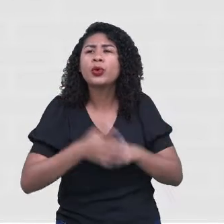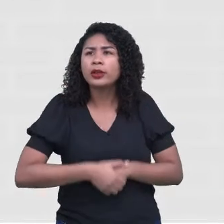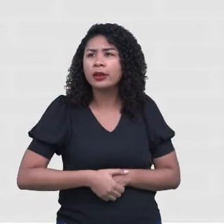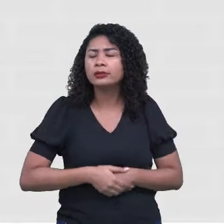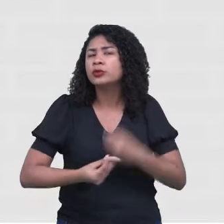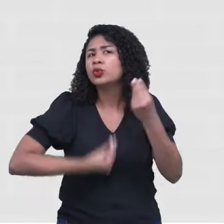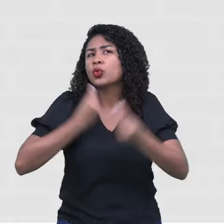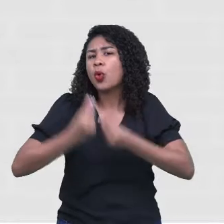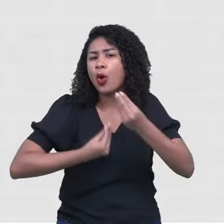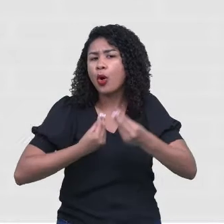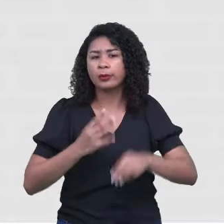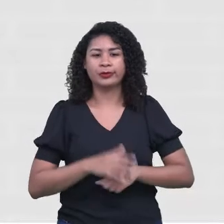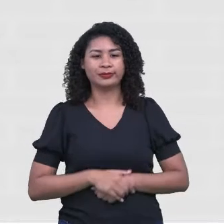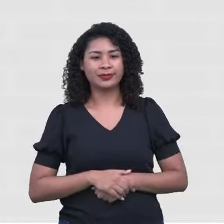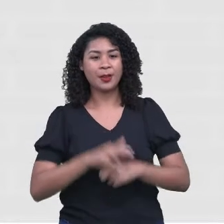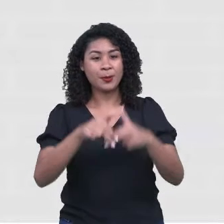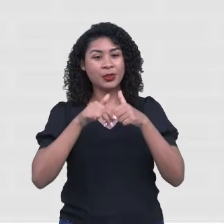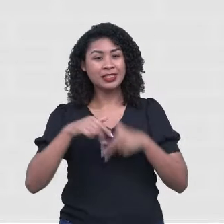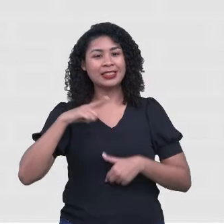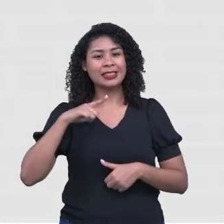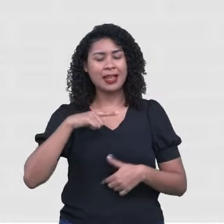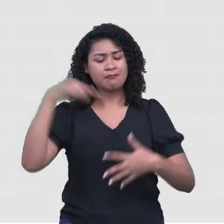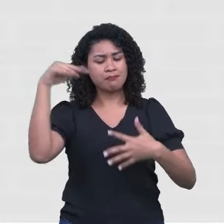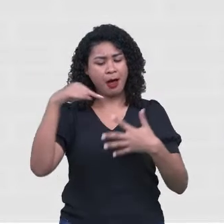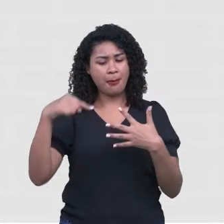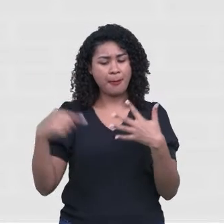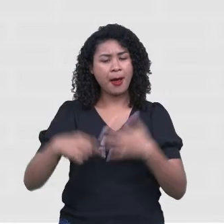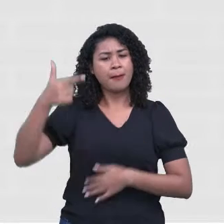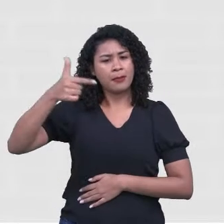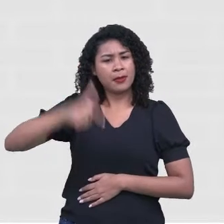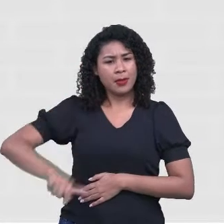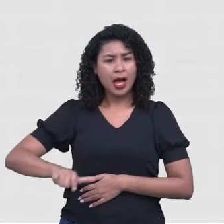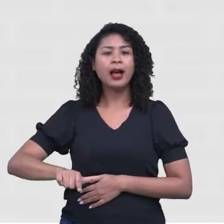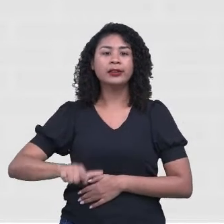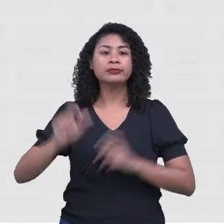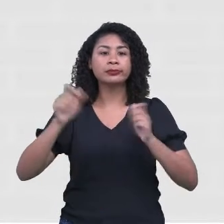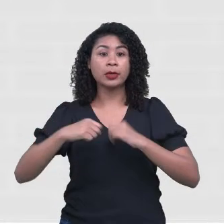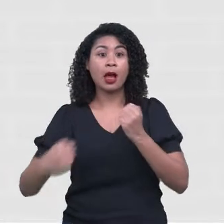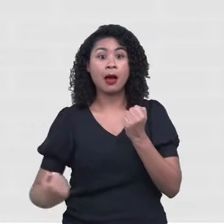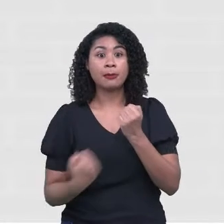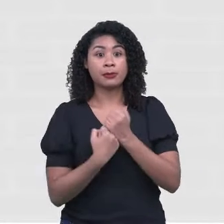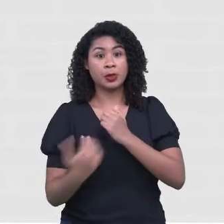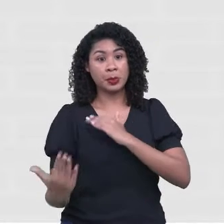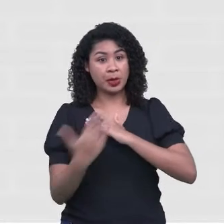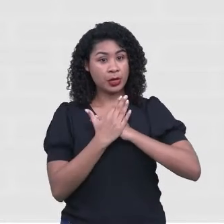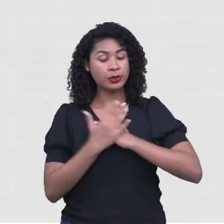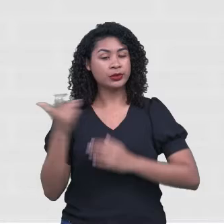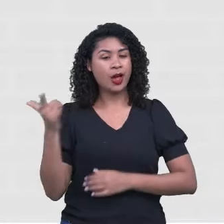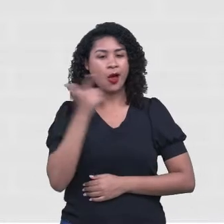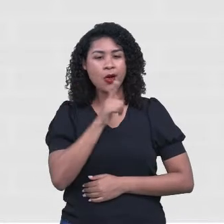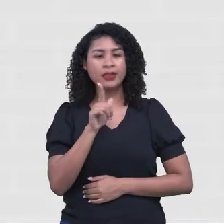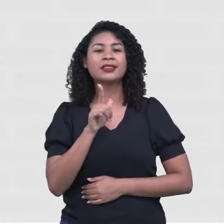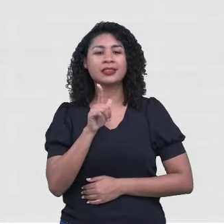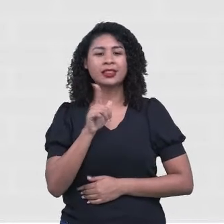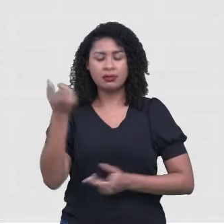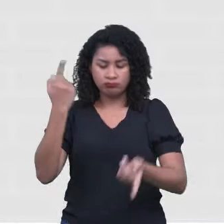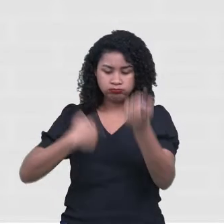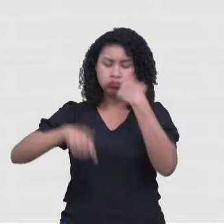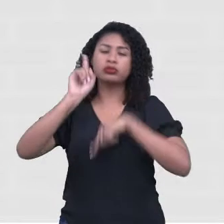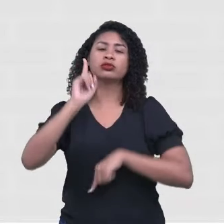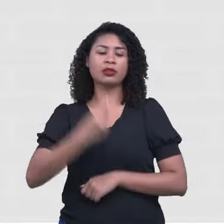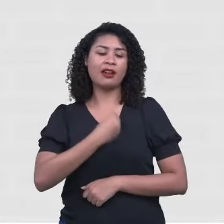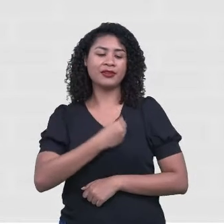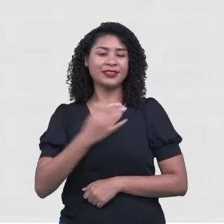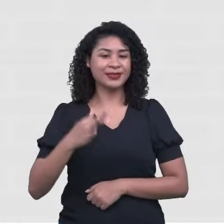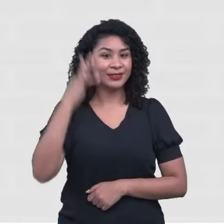itens importantes e aliados. Vamos ver? Então, itens importantes e aliados para obter sucesso no seu projeto de vida.